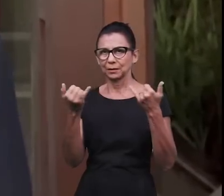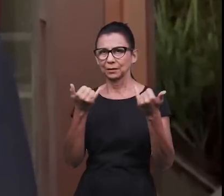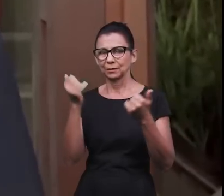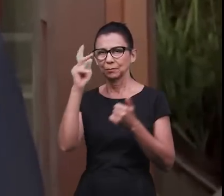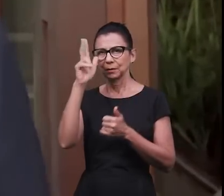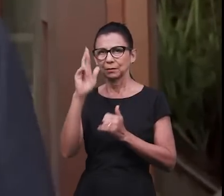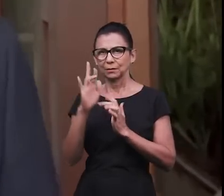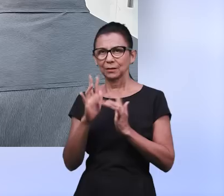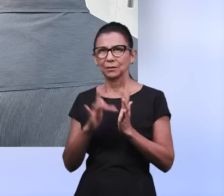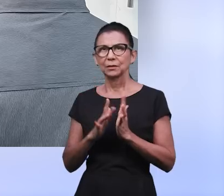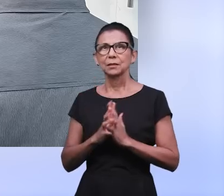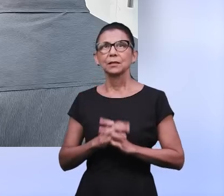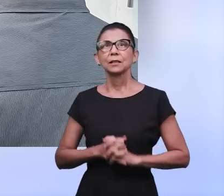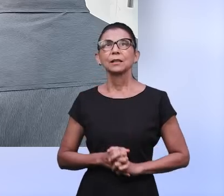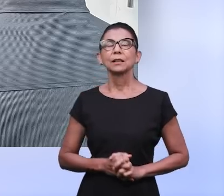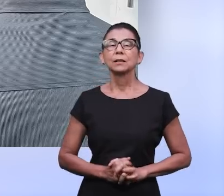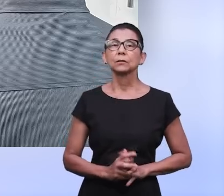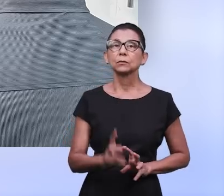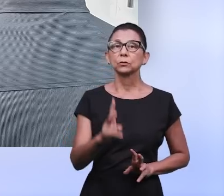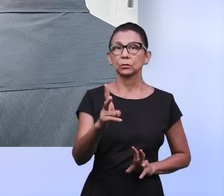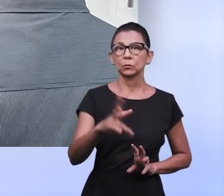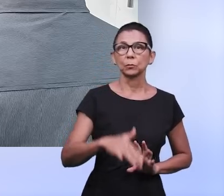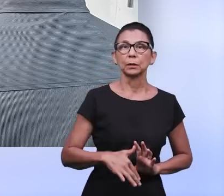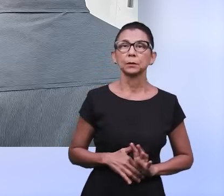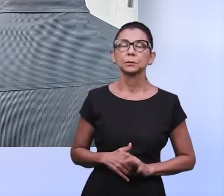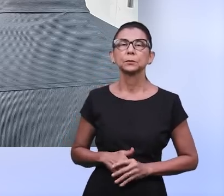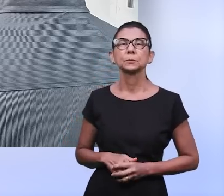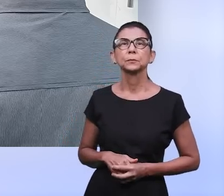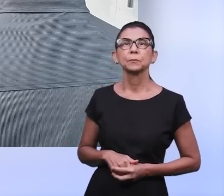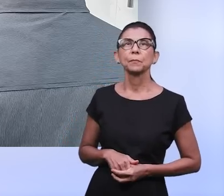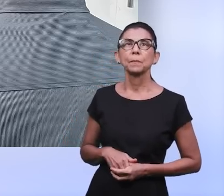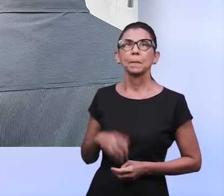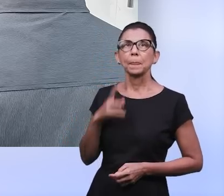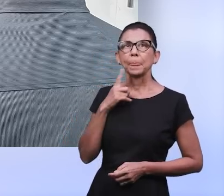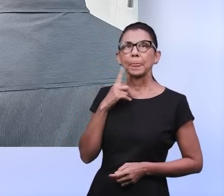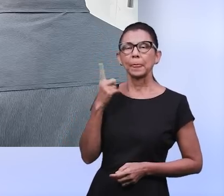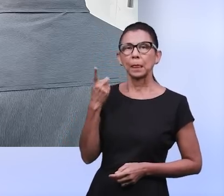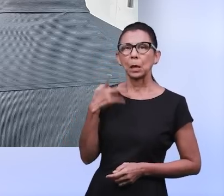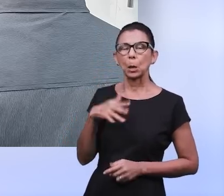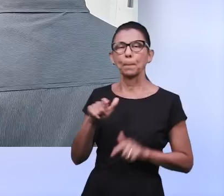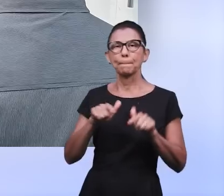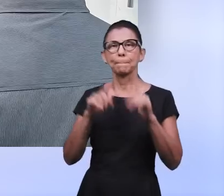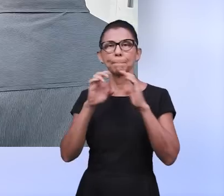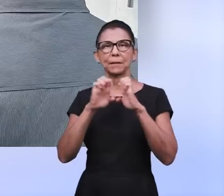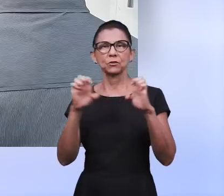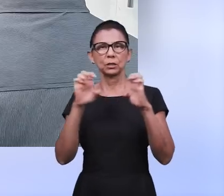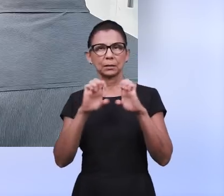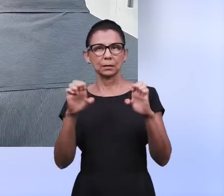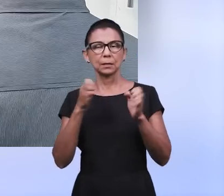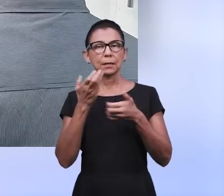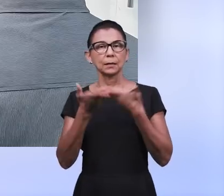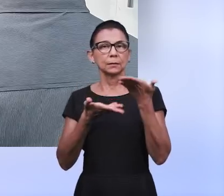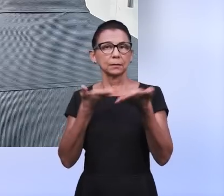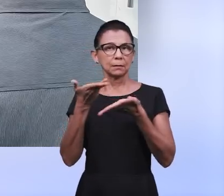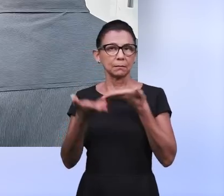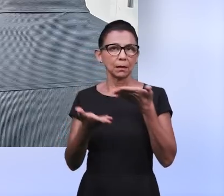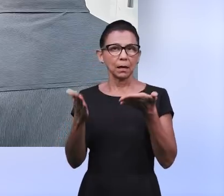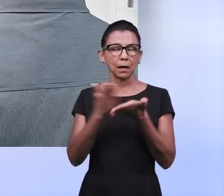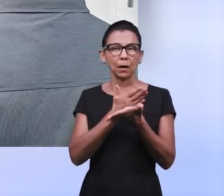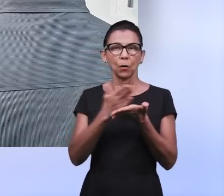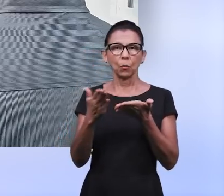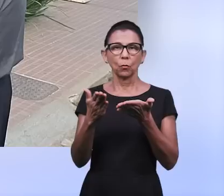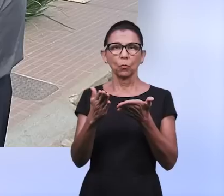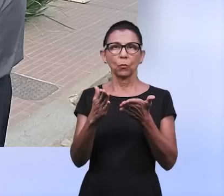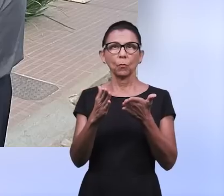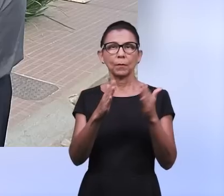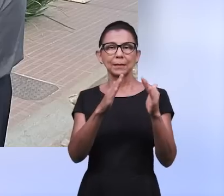A paz do Senhor Jesus. Dando continuidade, a Igreja do Belmonte realizou um trabalho de evangelização e assistência em alguns